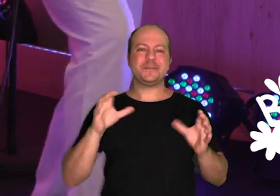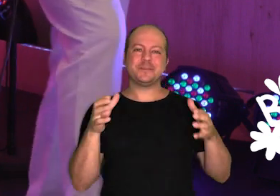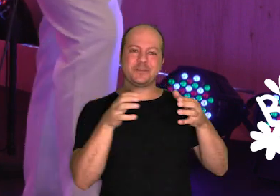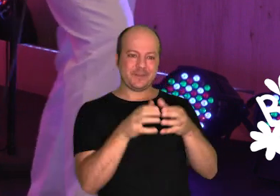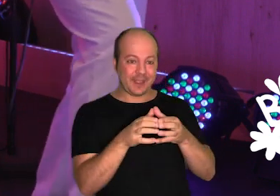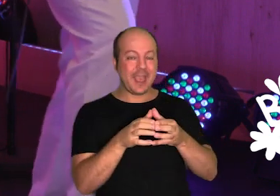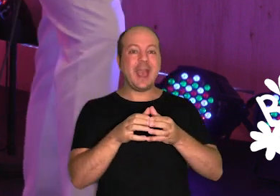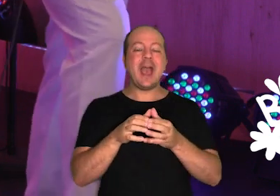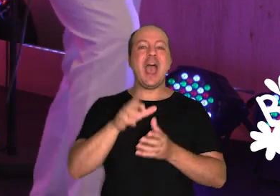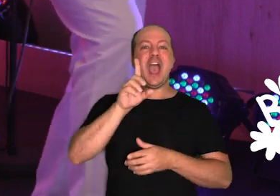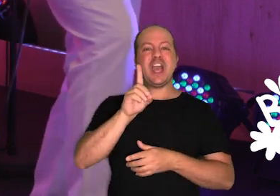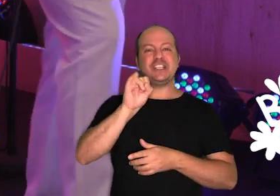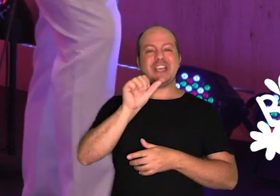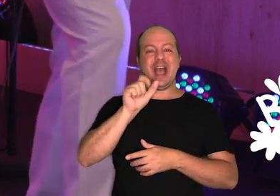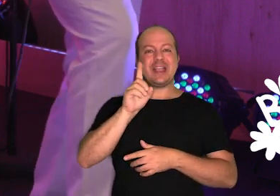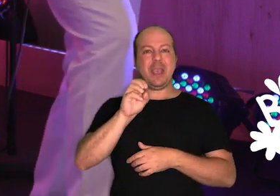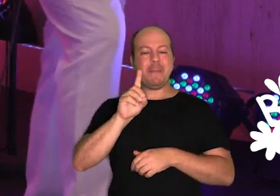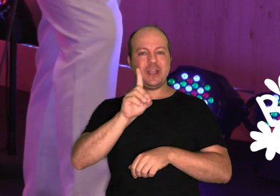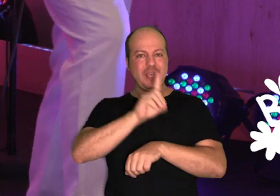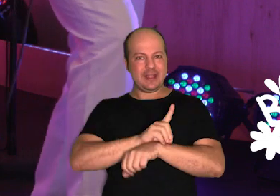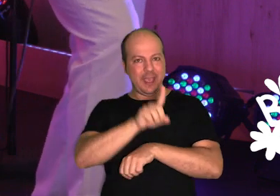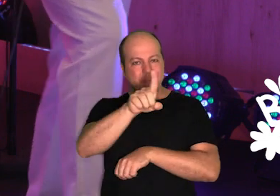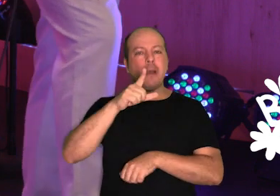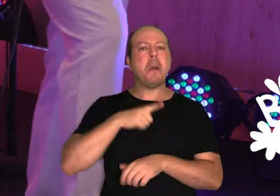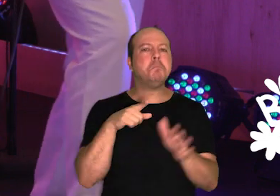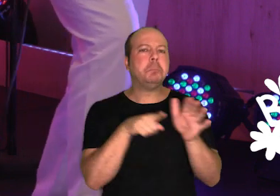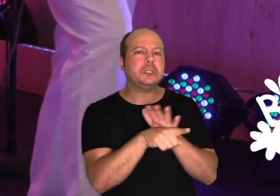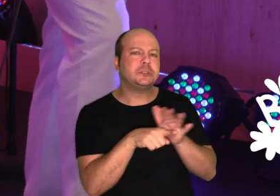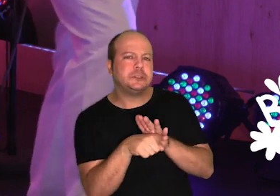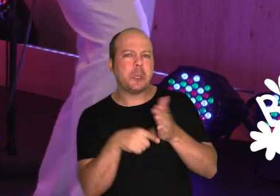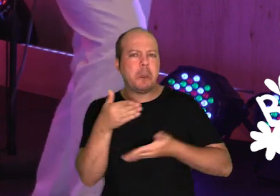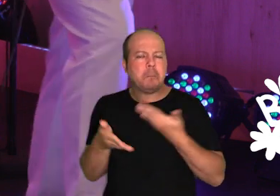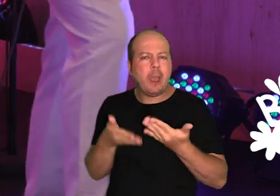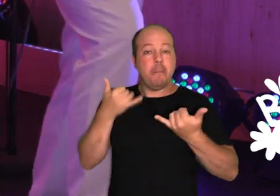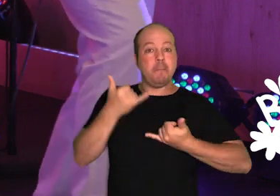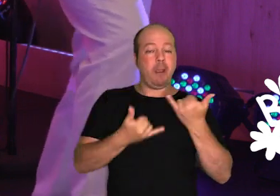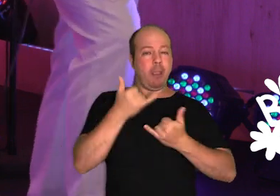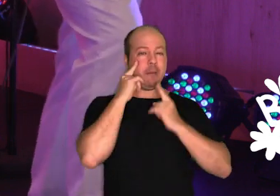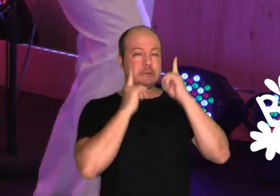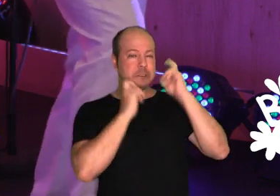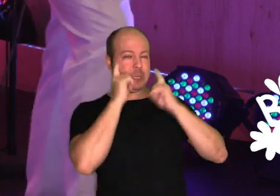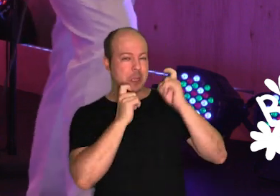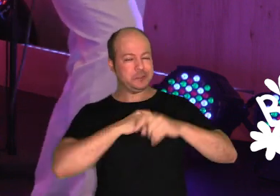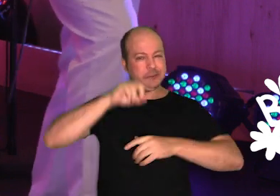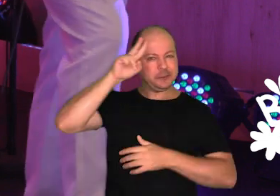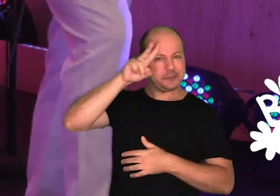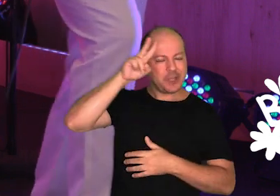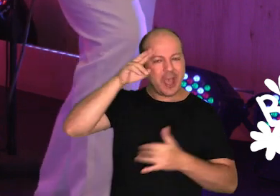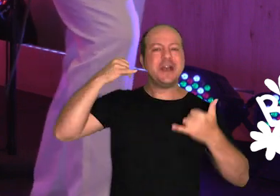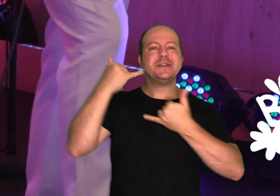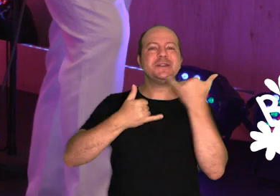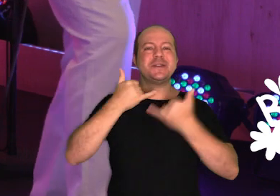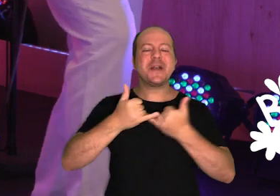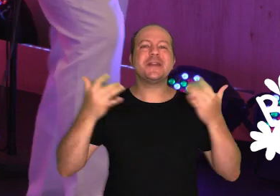de Dança de Diadema, eles que embarcaram numa pesquisa que envolve brincadeiras, gestos, histórias,